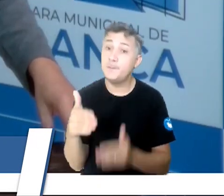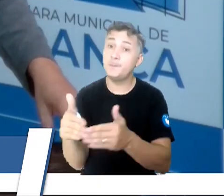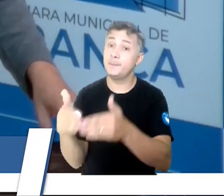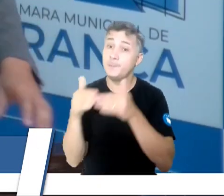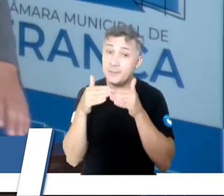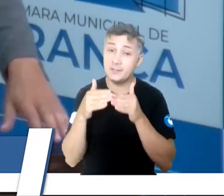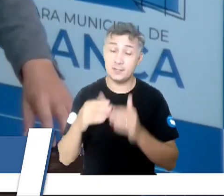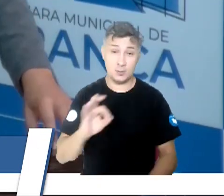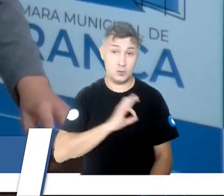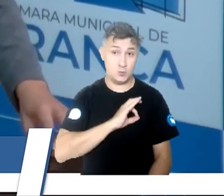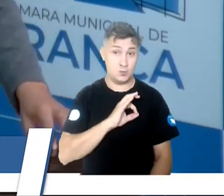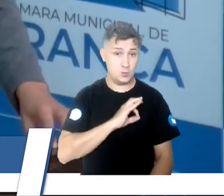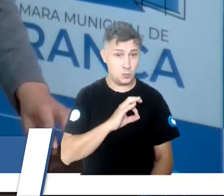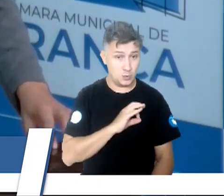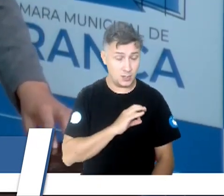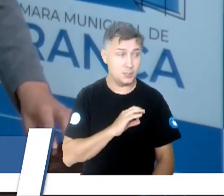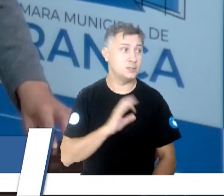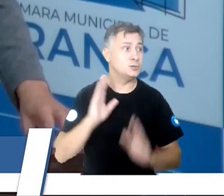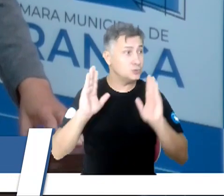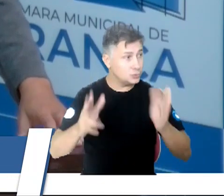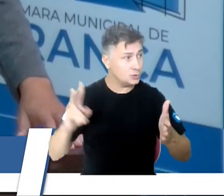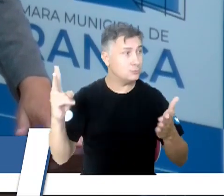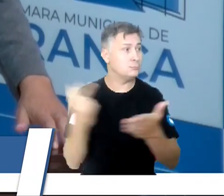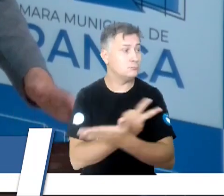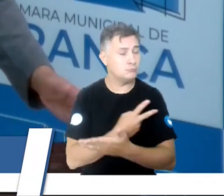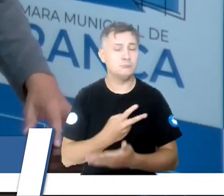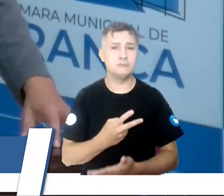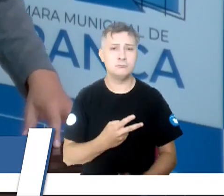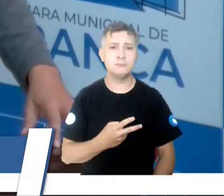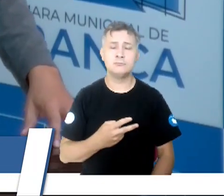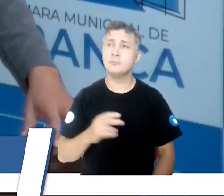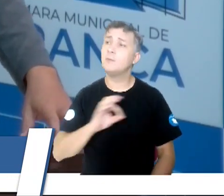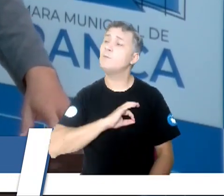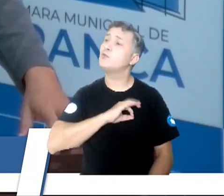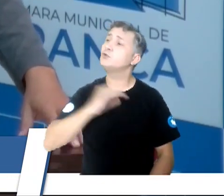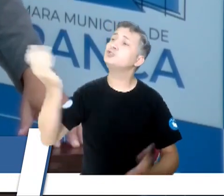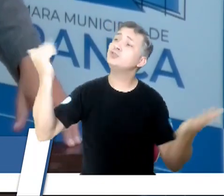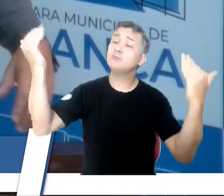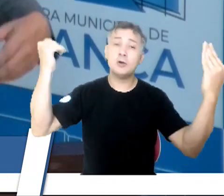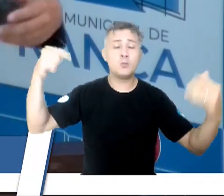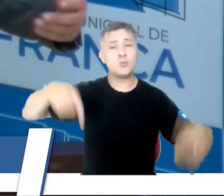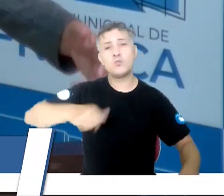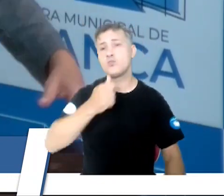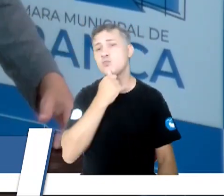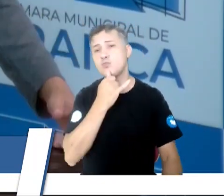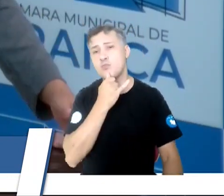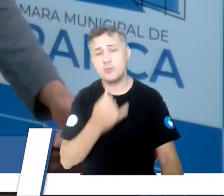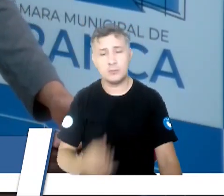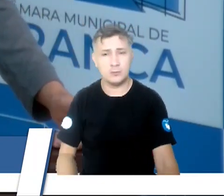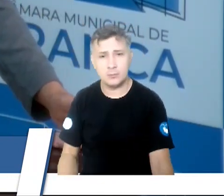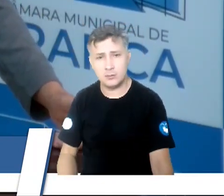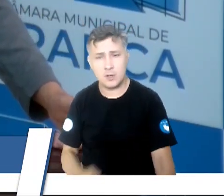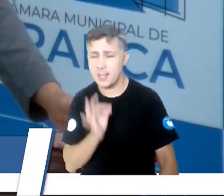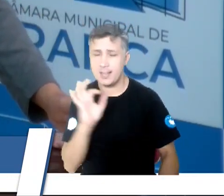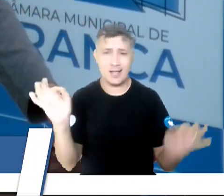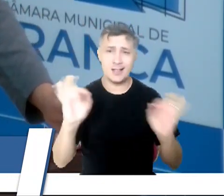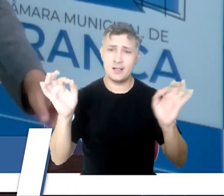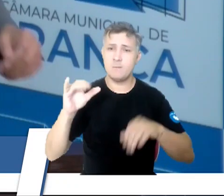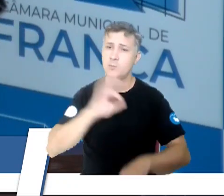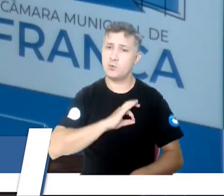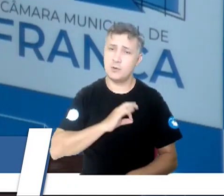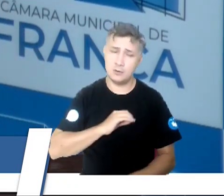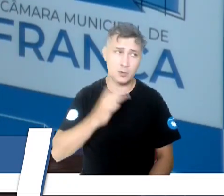viaturas e infelizmente ali não foi. Eu não sei se teve muita